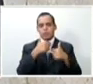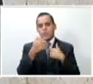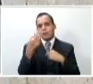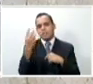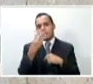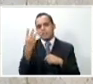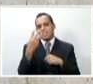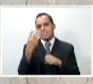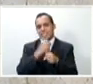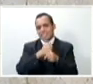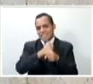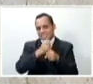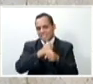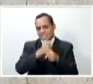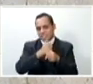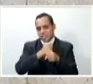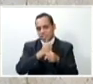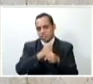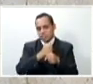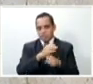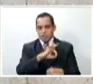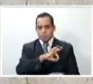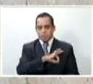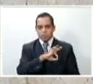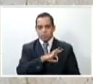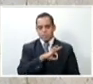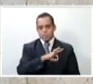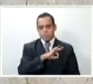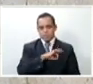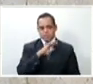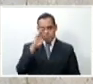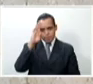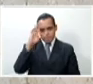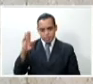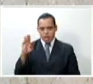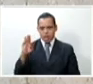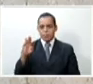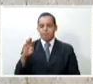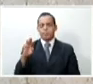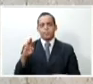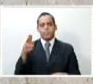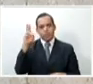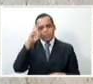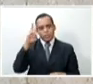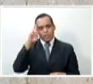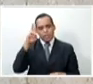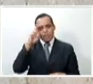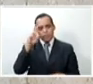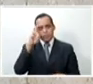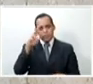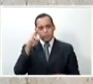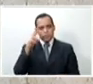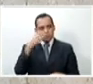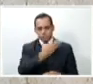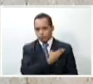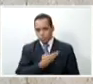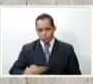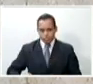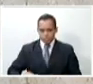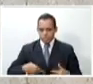Polícia Militar, lembro de outros governos, infelizmente, maus salários não é exclusividade do PSDB, todos os